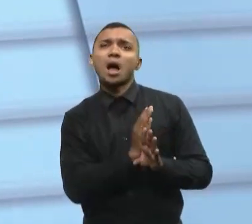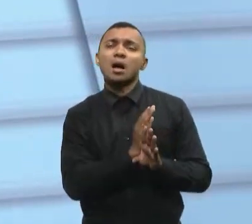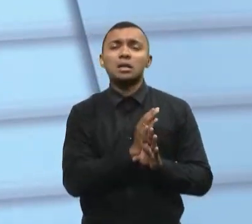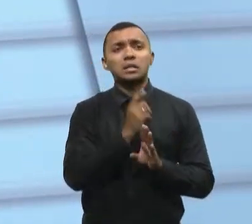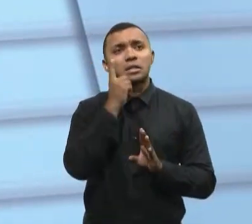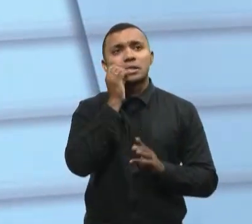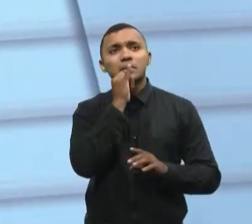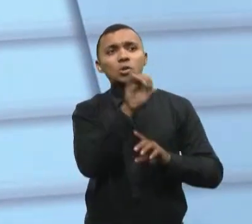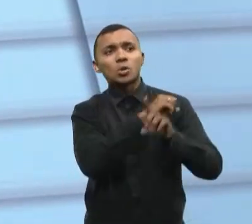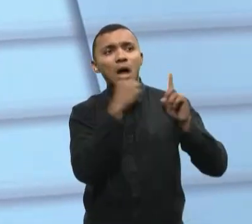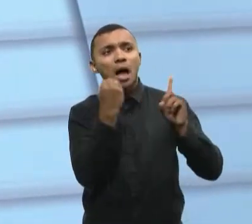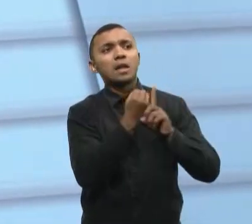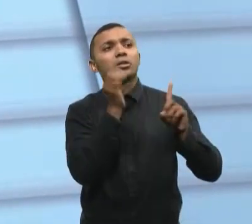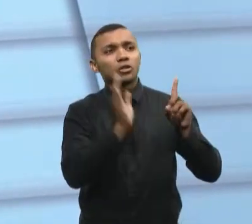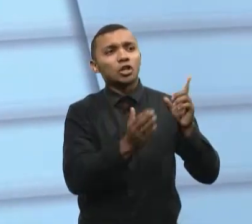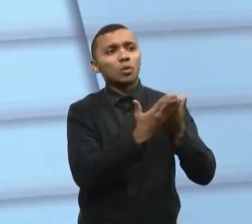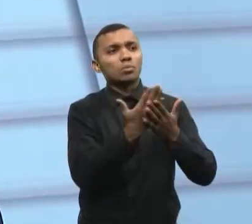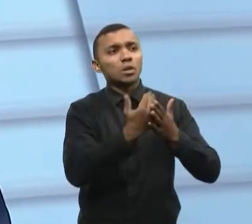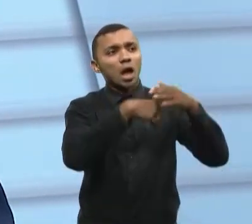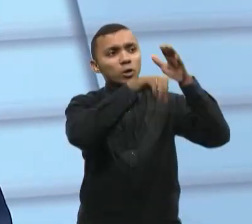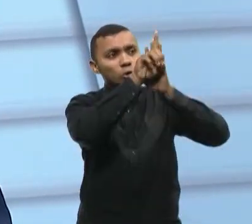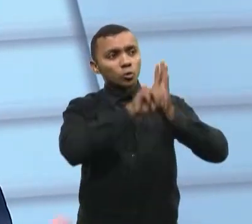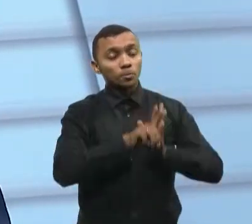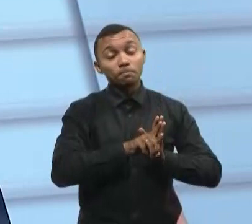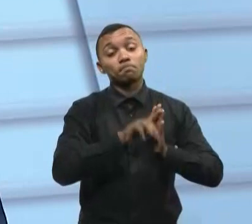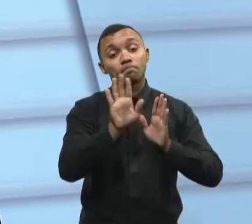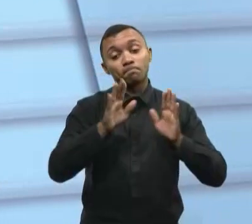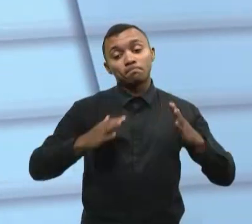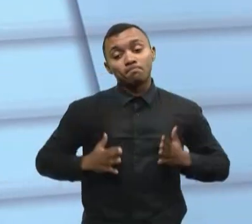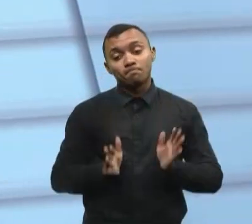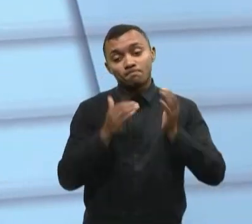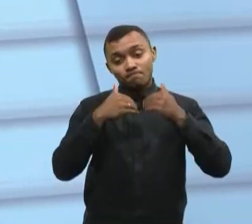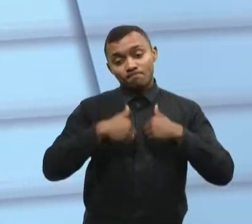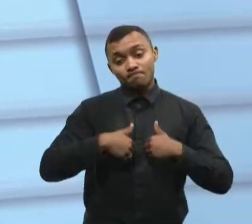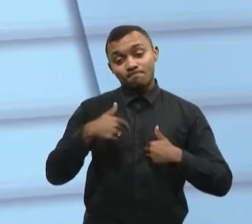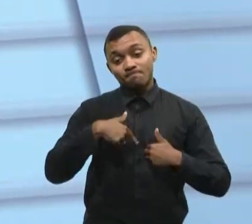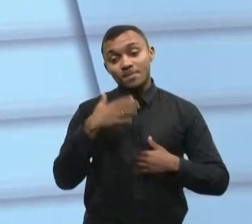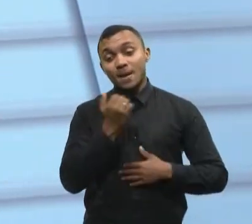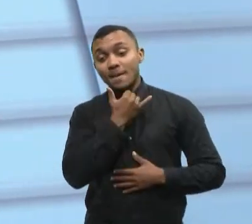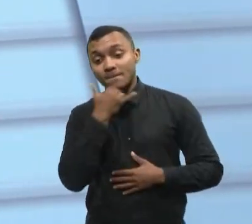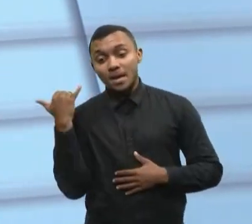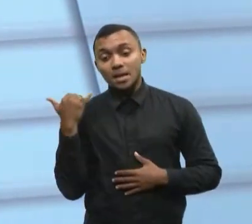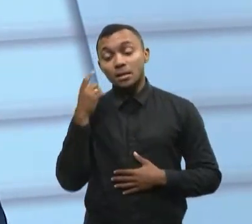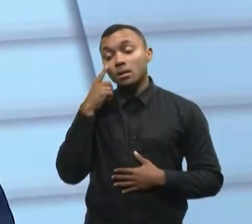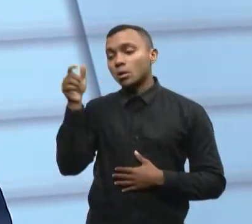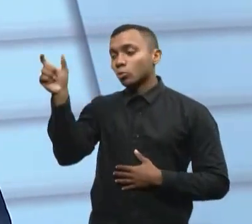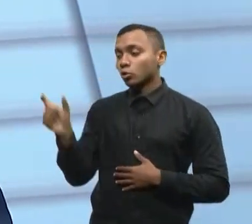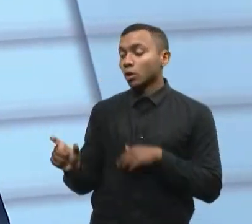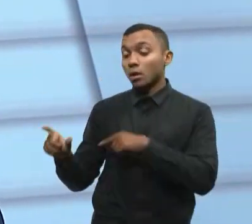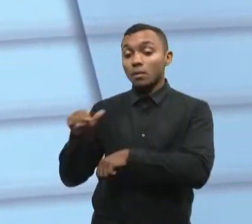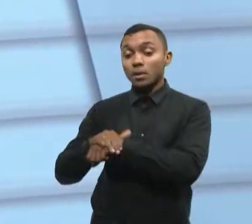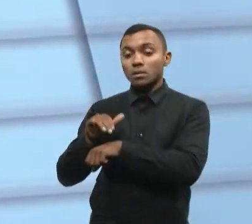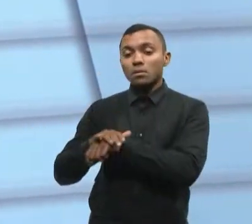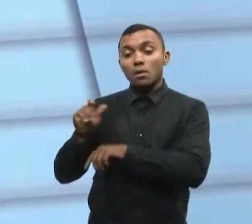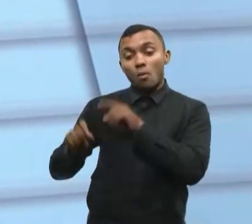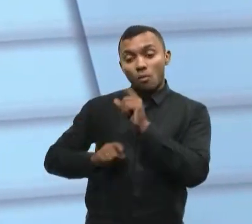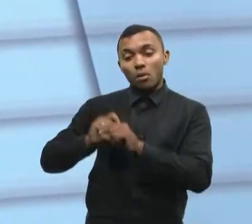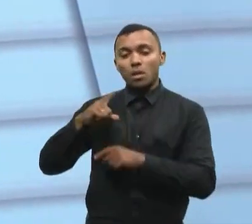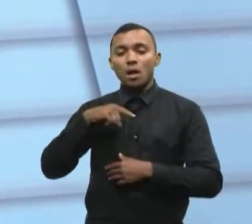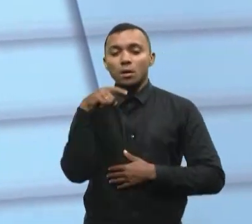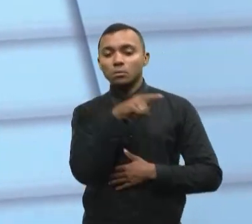sociais, que se estuda, alguma correlação. Tá. Mas é um transtorno muito variável, onde o indivíduo ele vai compartilhar